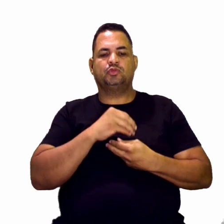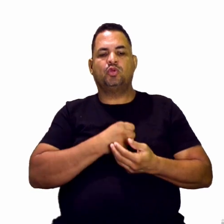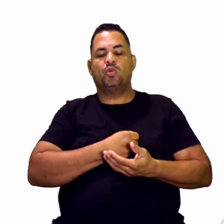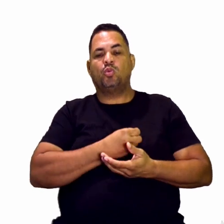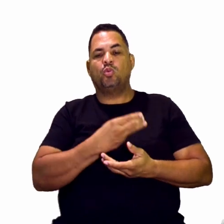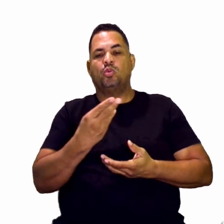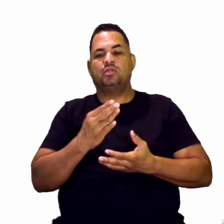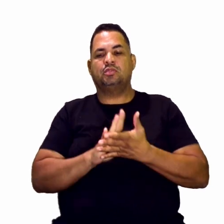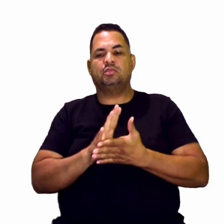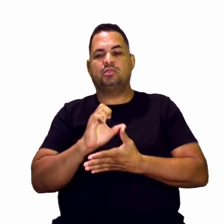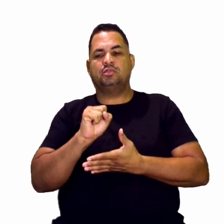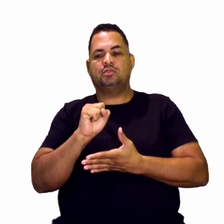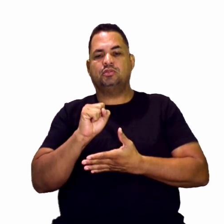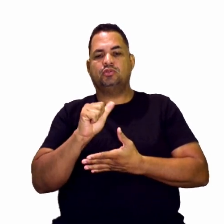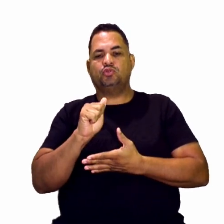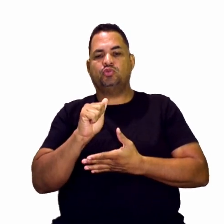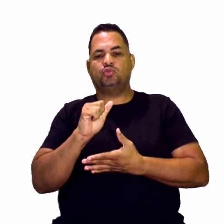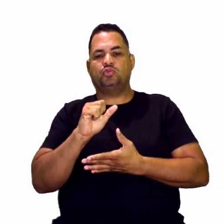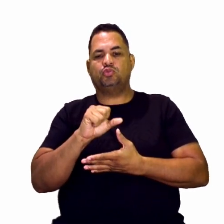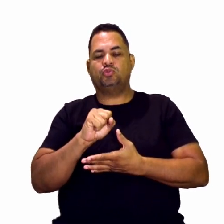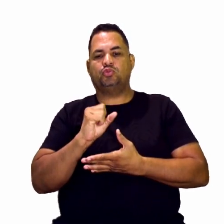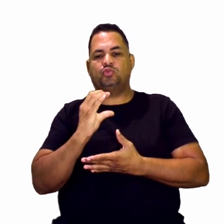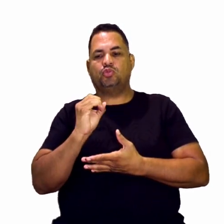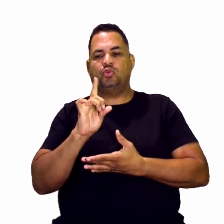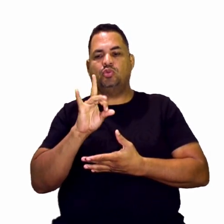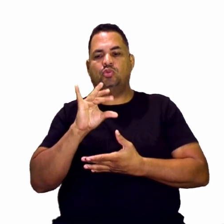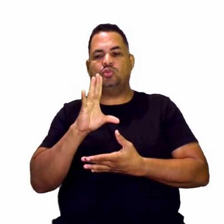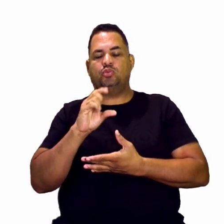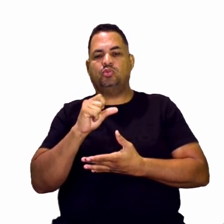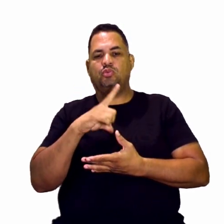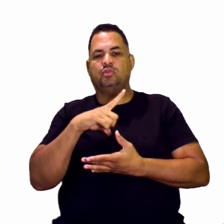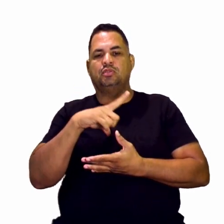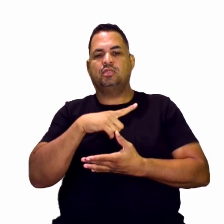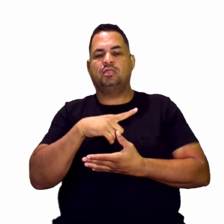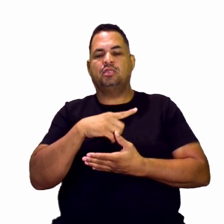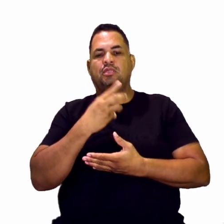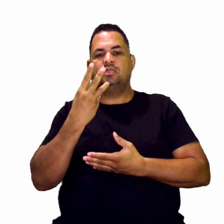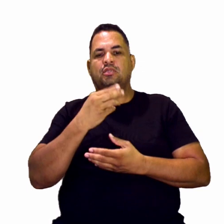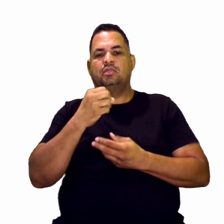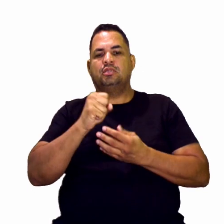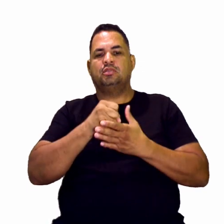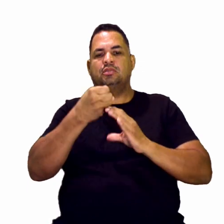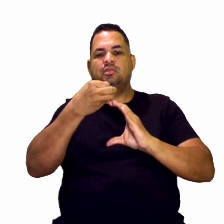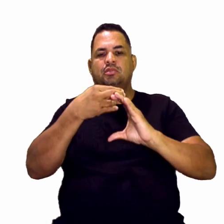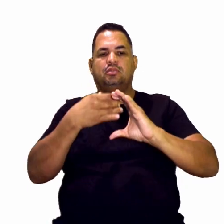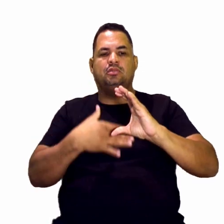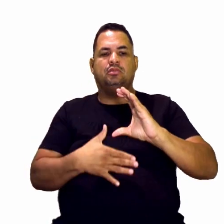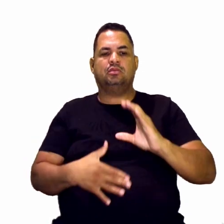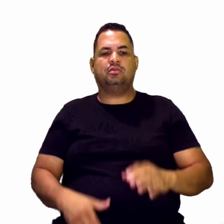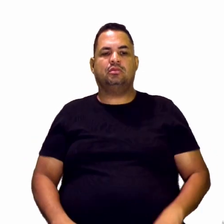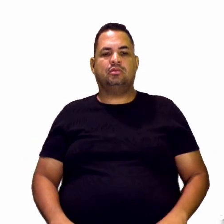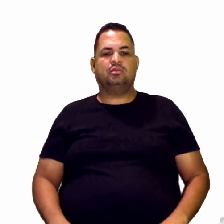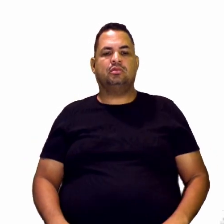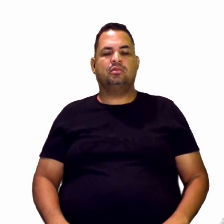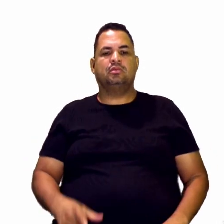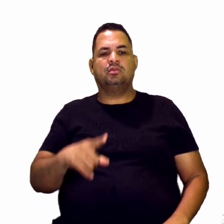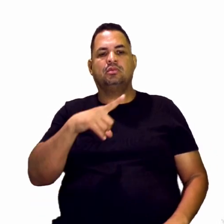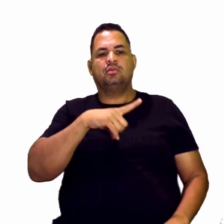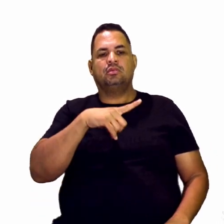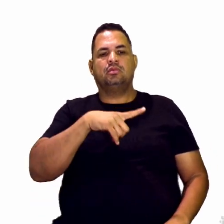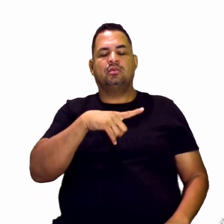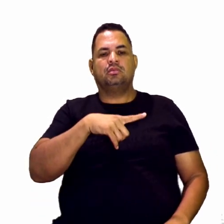determinado meio, podem existir 3 características, pessoal. Isotônico é quando tem